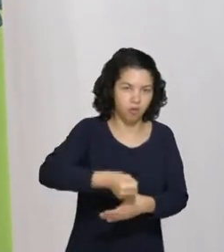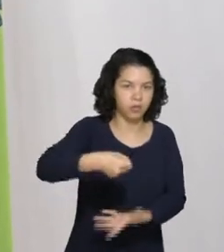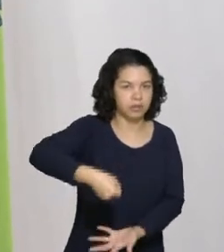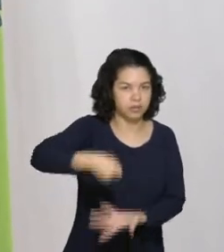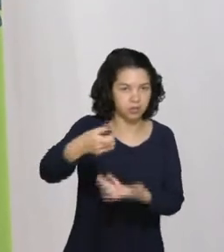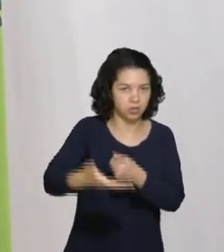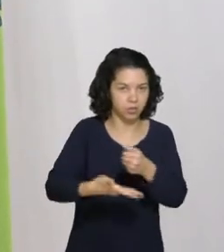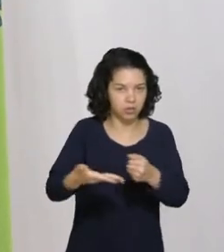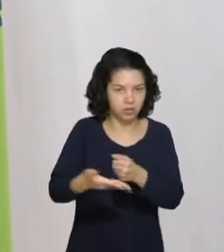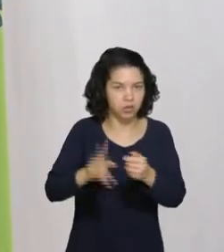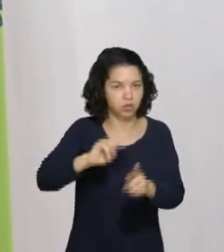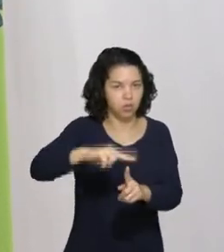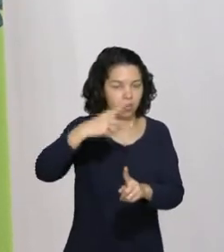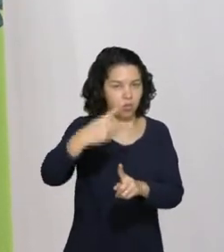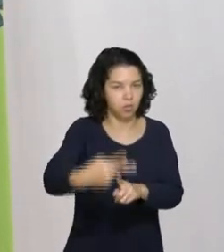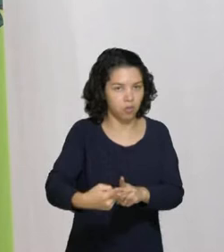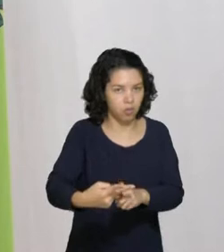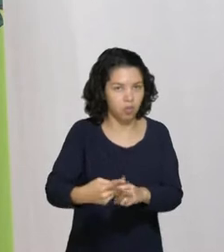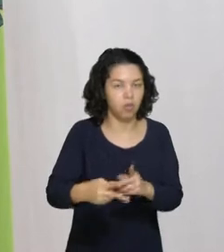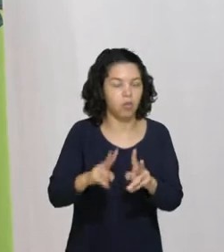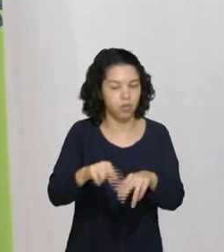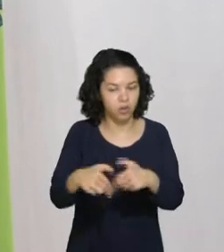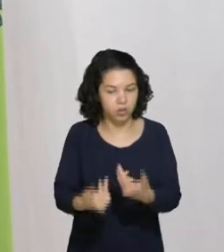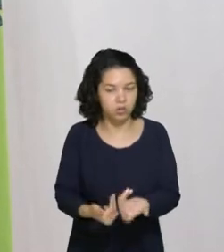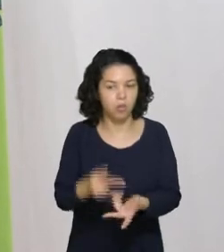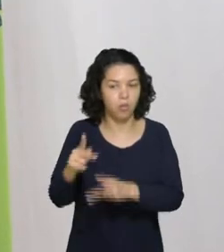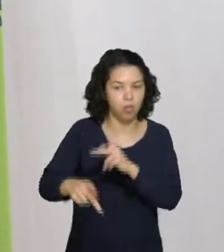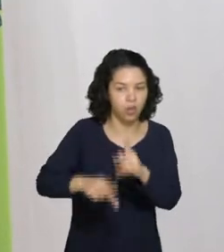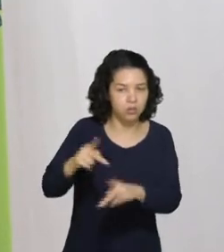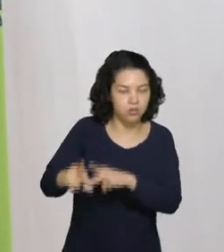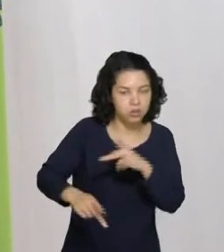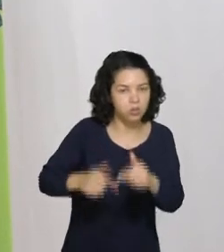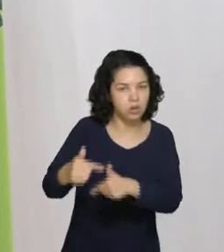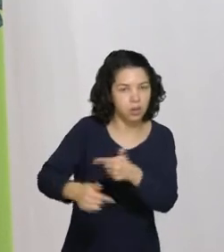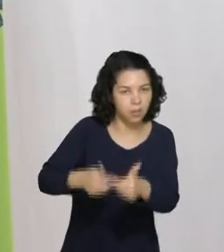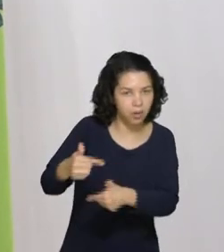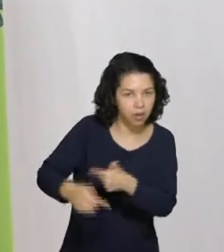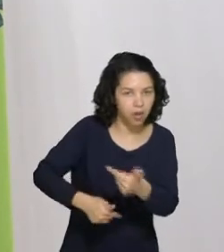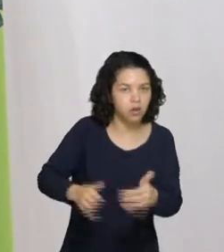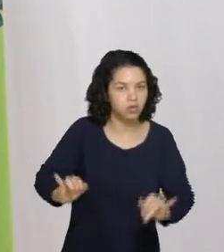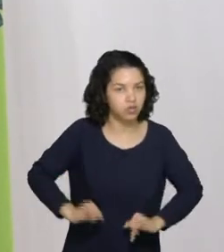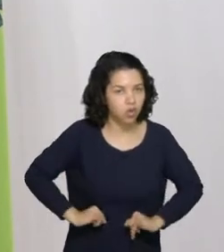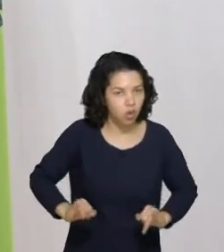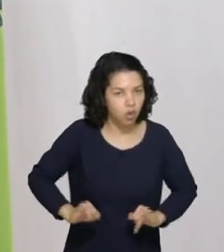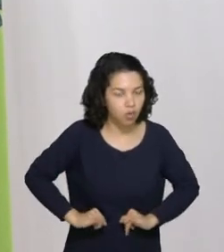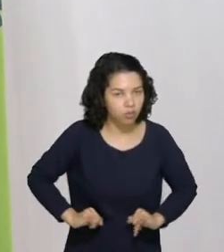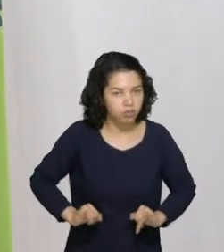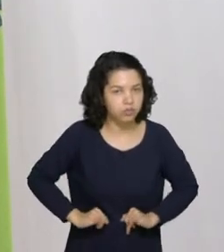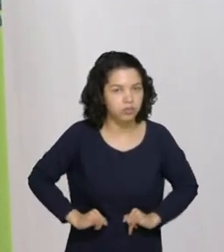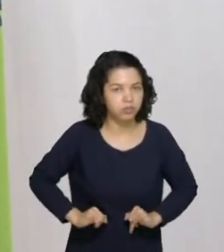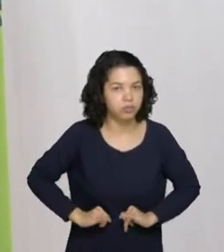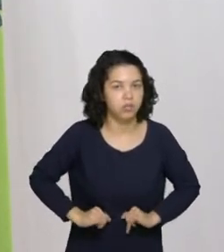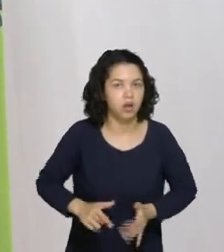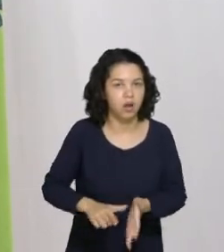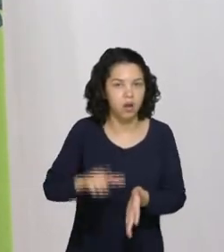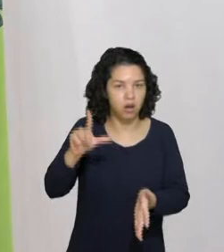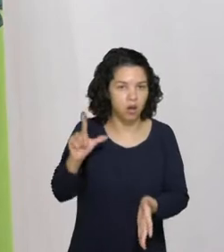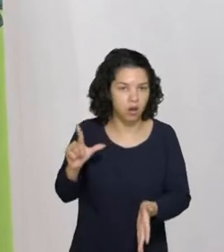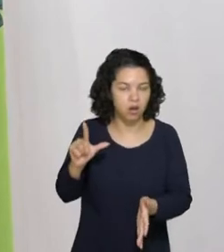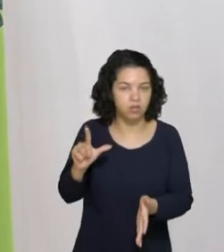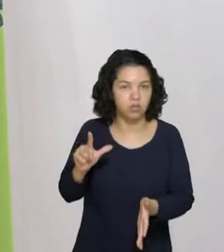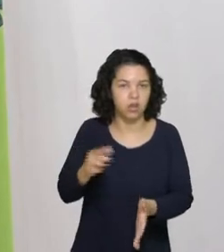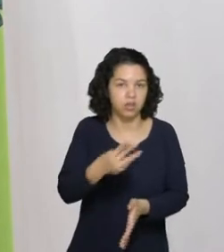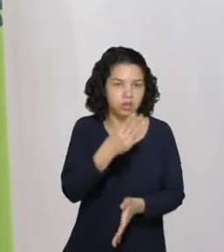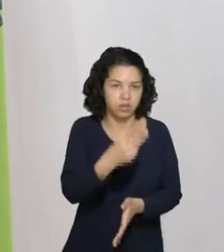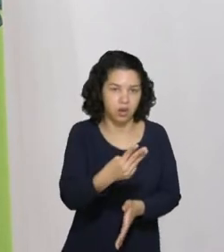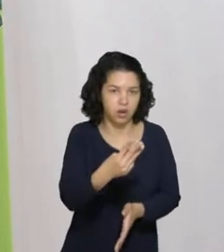preço é a dona de casa, é o trabalhador, a trabalhadora, que antes tinha o leite a